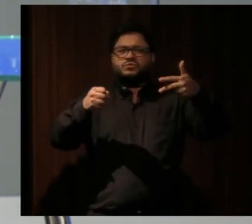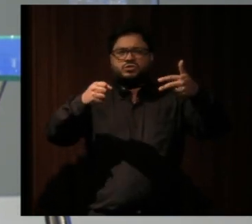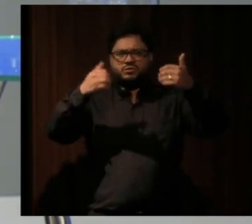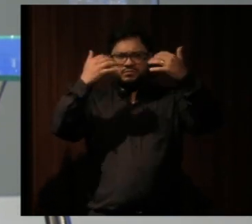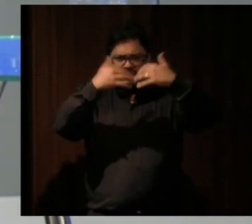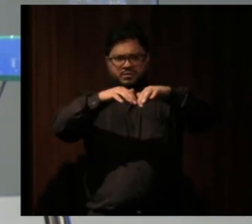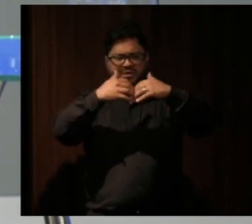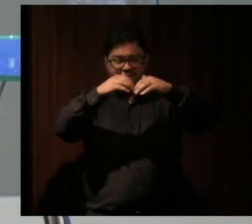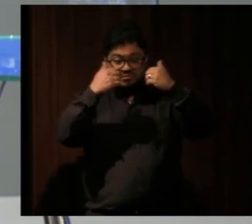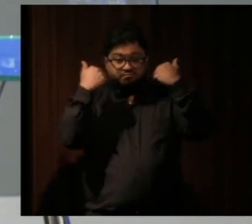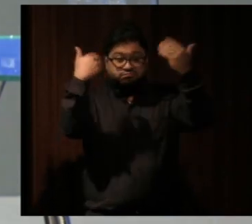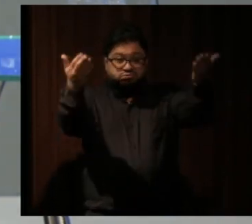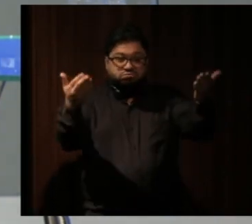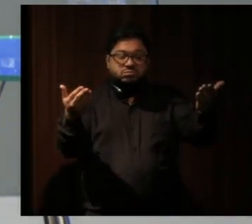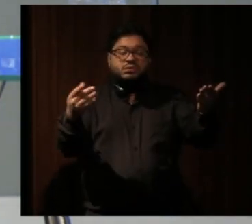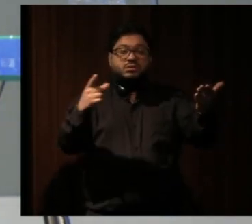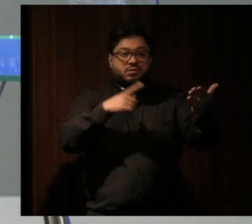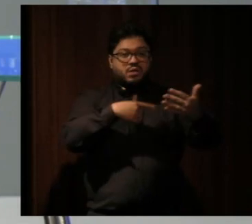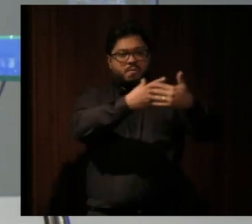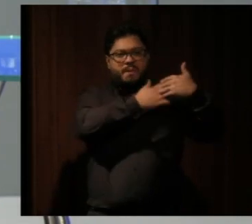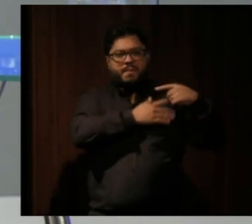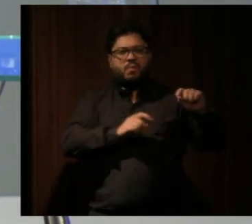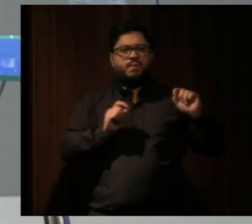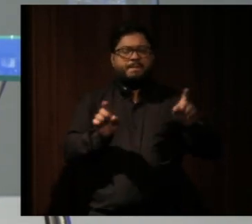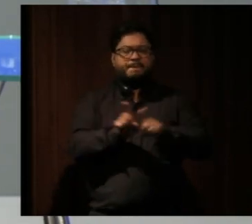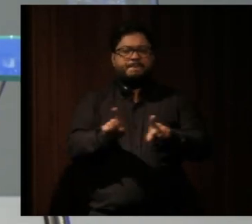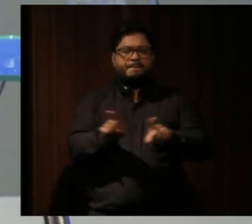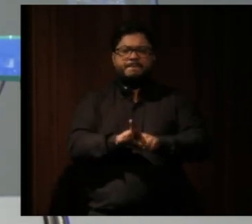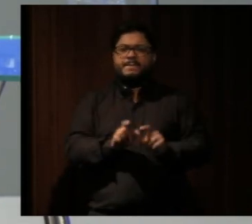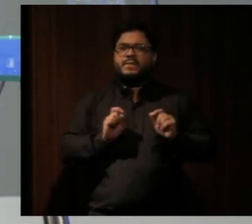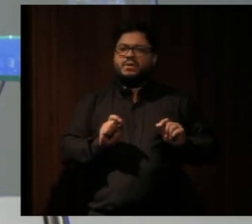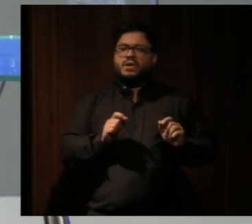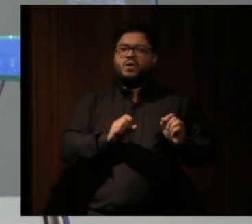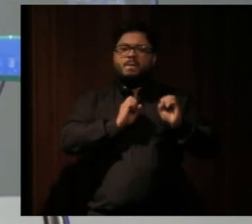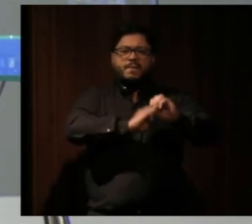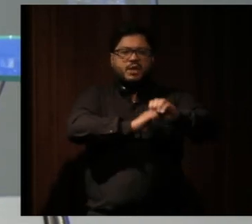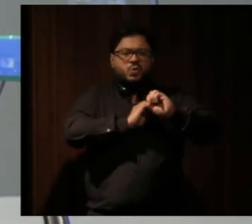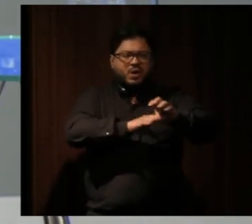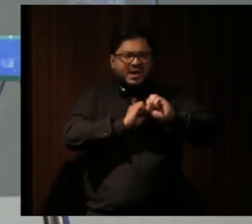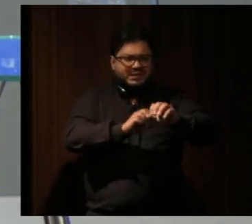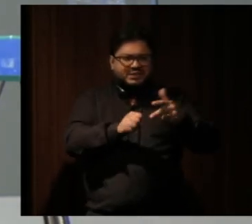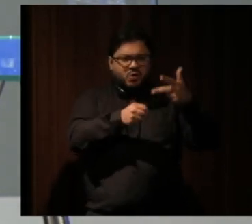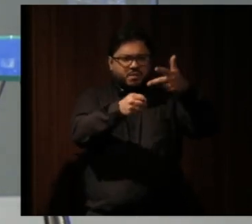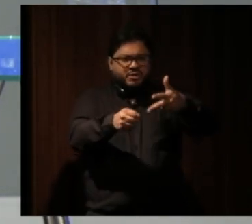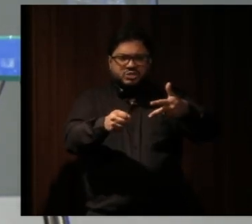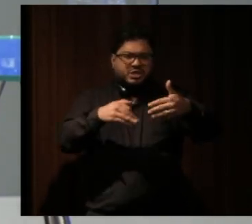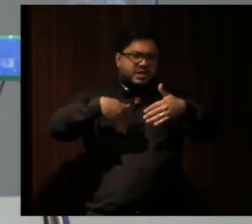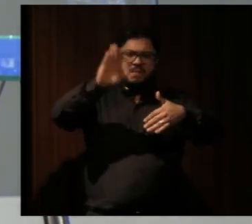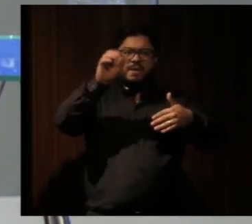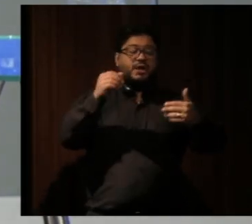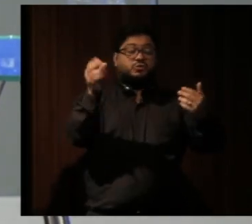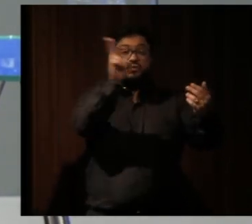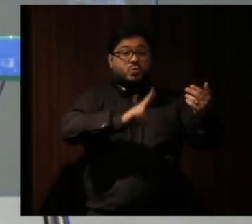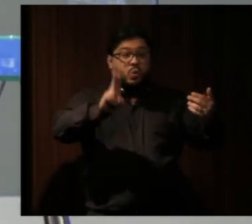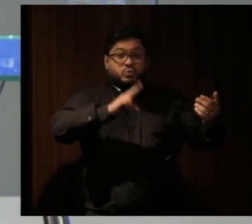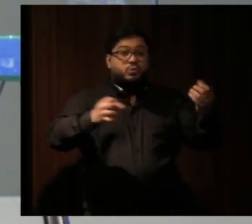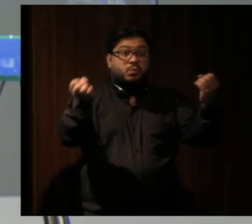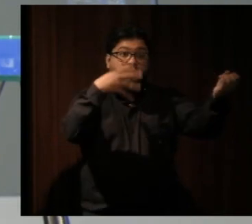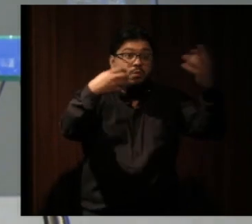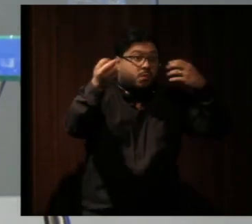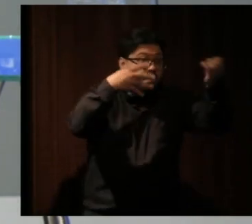interna que eles fizeram tem um papel inclusive de e é uma certa educação midiática que vai para além do consumo da